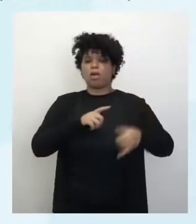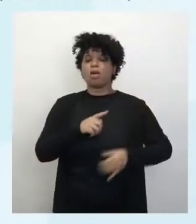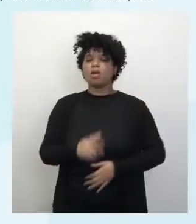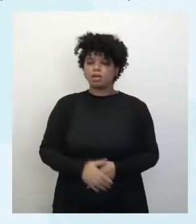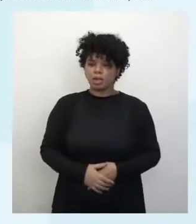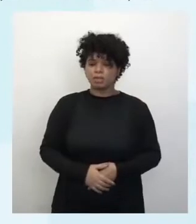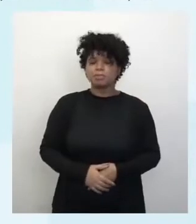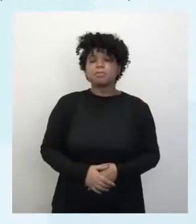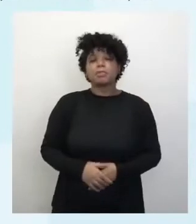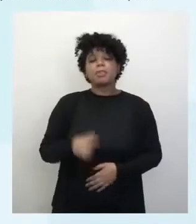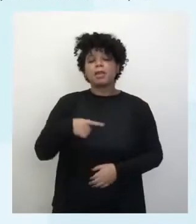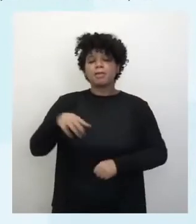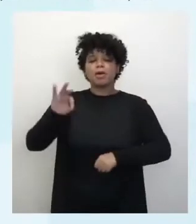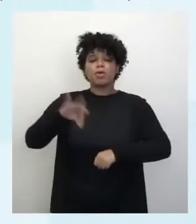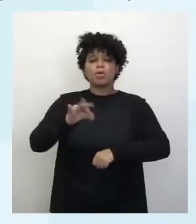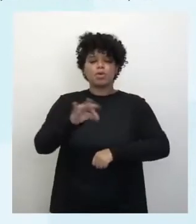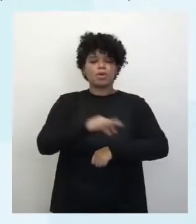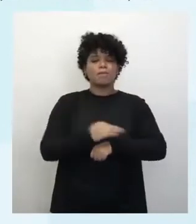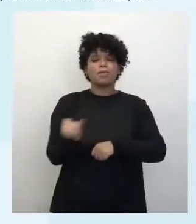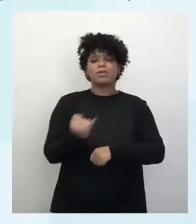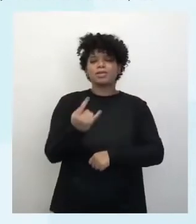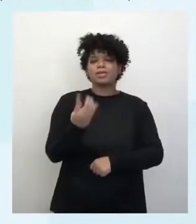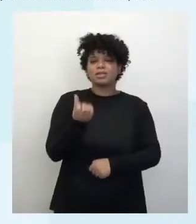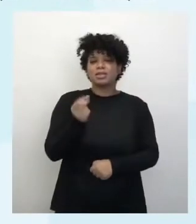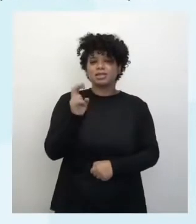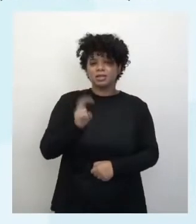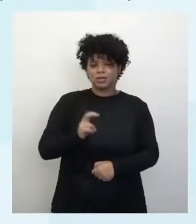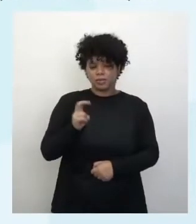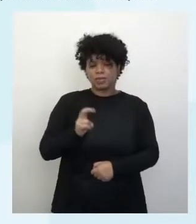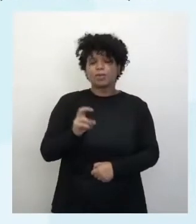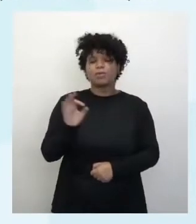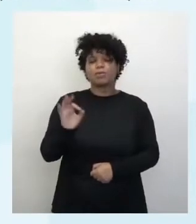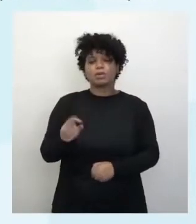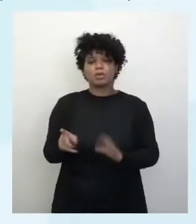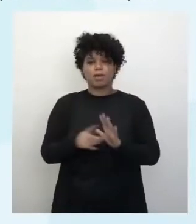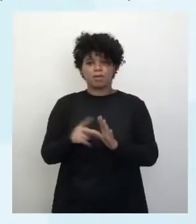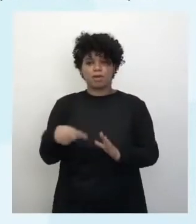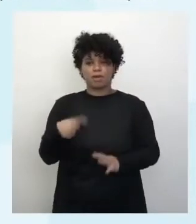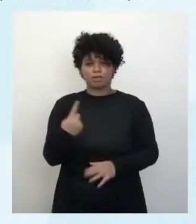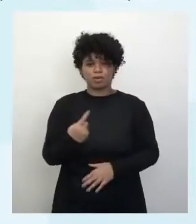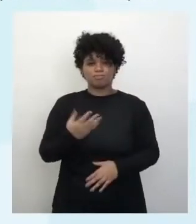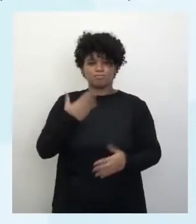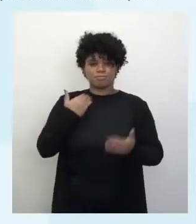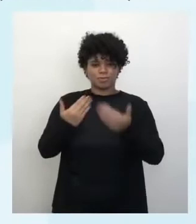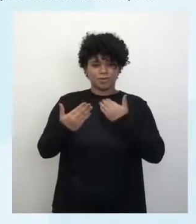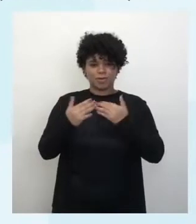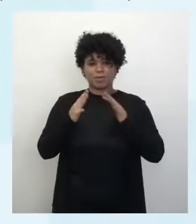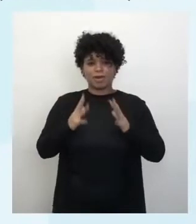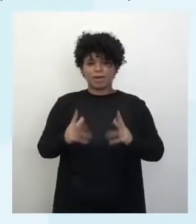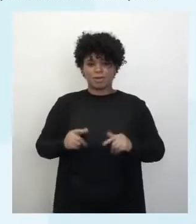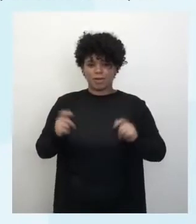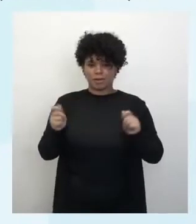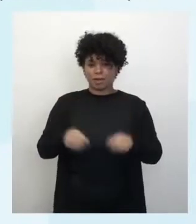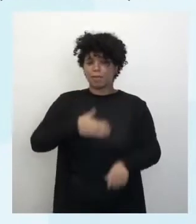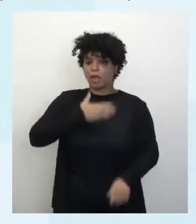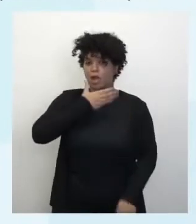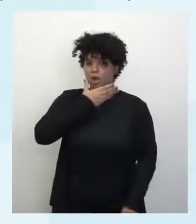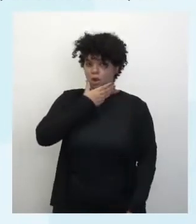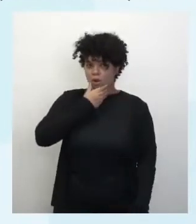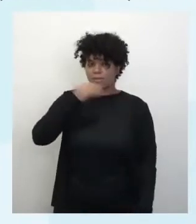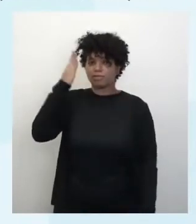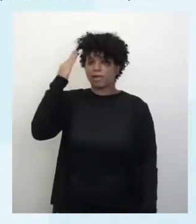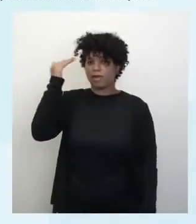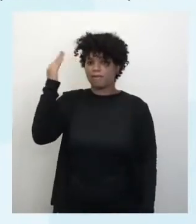elas realizam faz parte do ciclo da natureza e, de certa forma, do equilíbrio do mundo como um todo. Albert Einstein certa